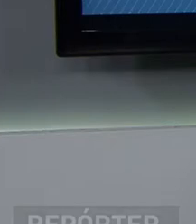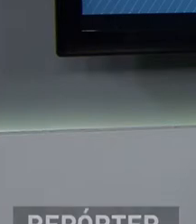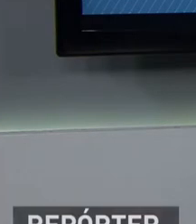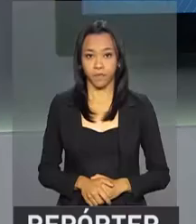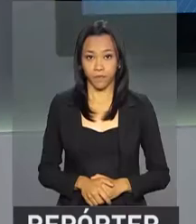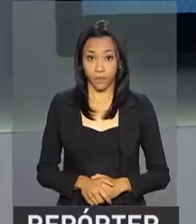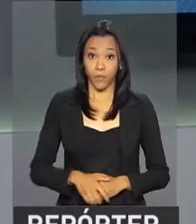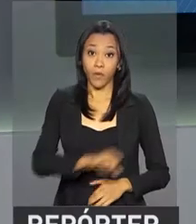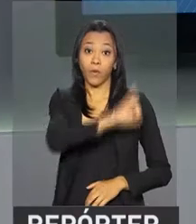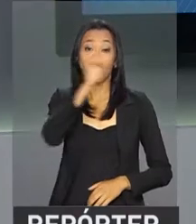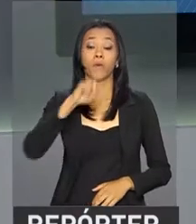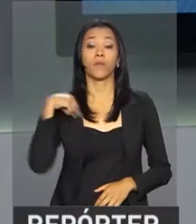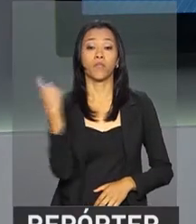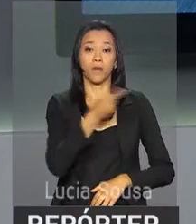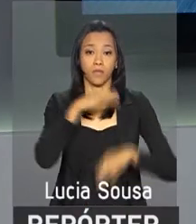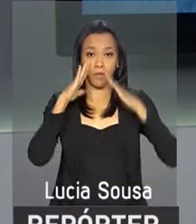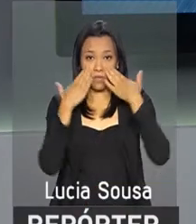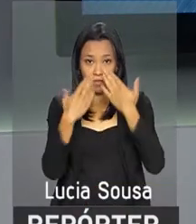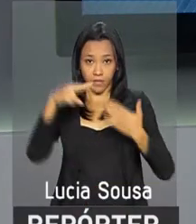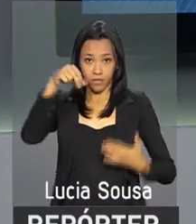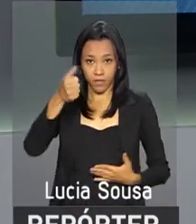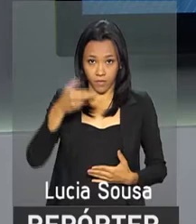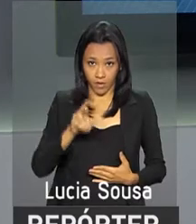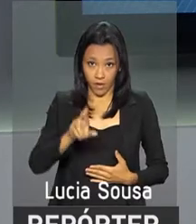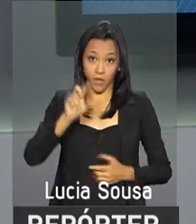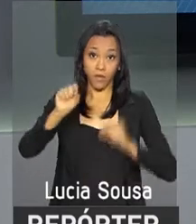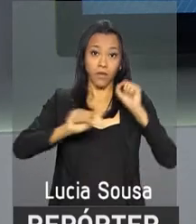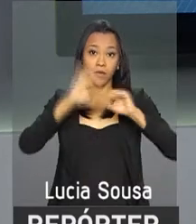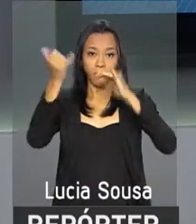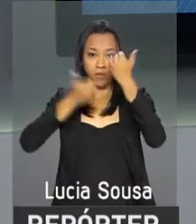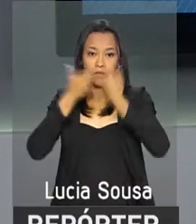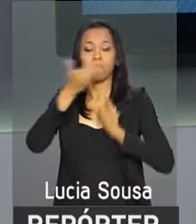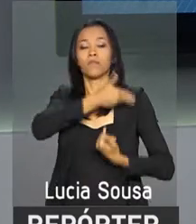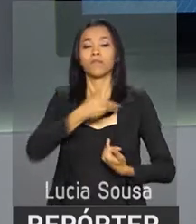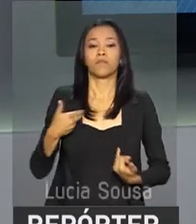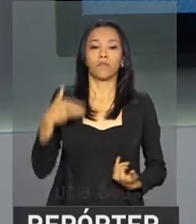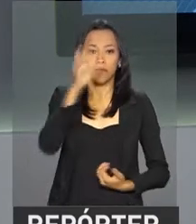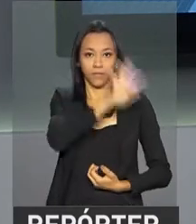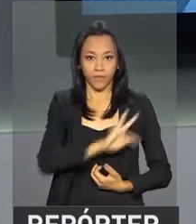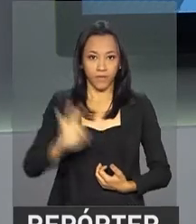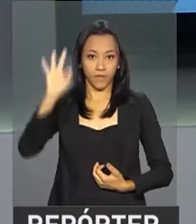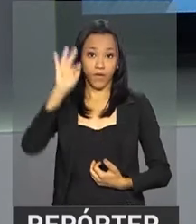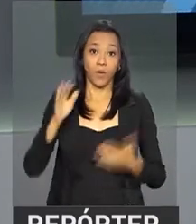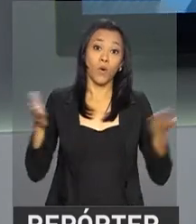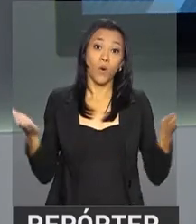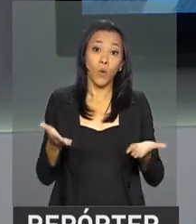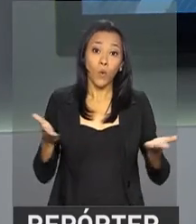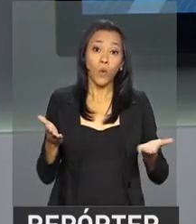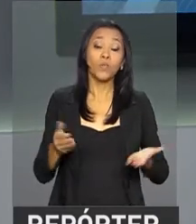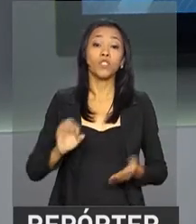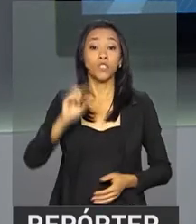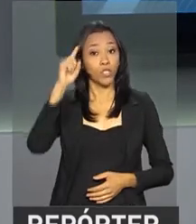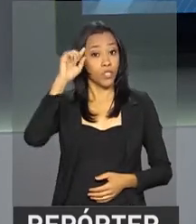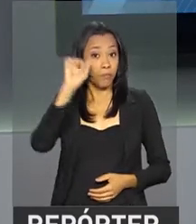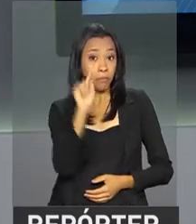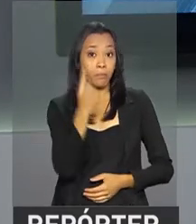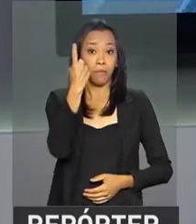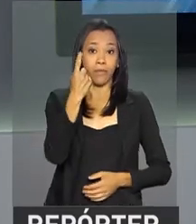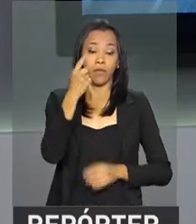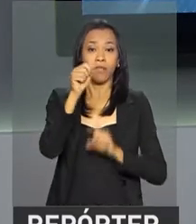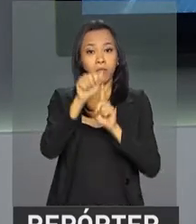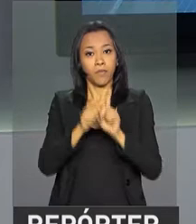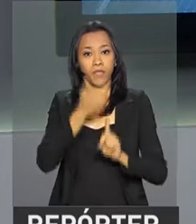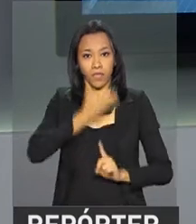lá estamos de volta com repórter nbr com as notícias do governo federal hoje 1º de dezembro é comemorado o dia